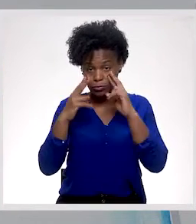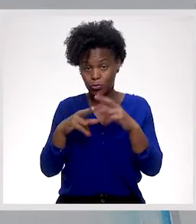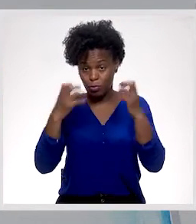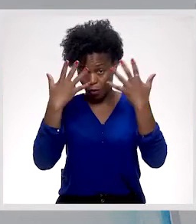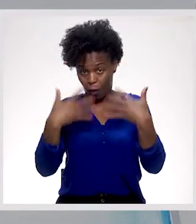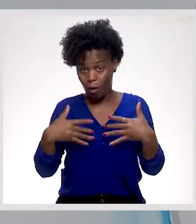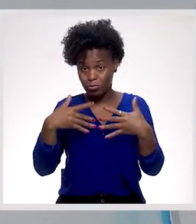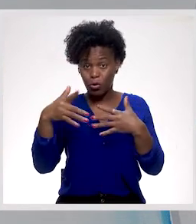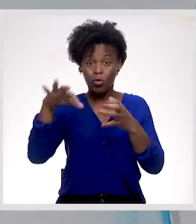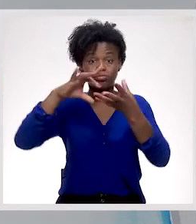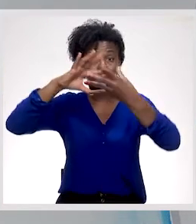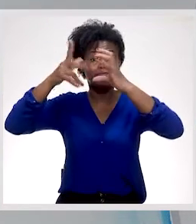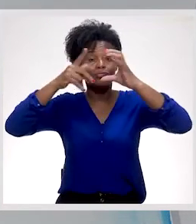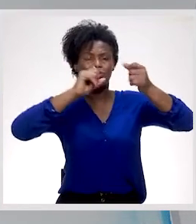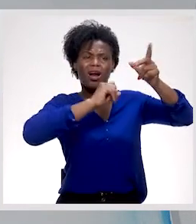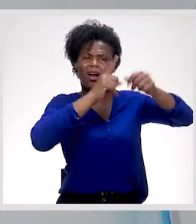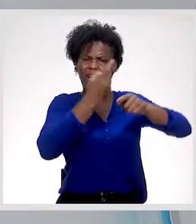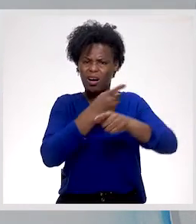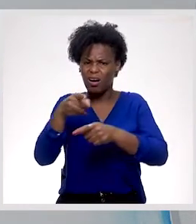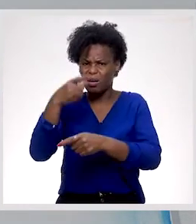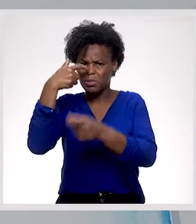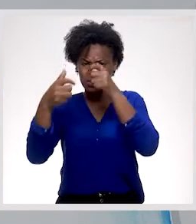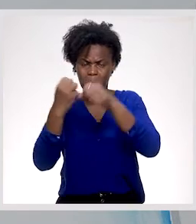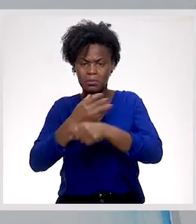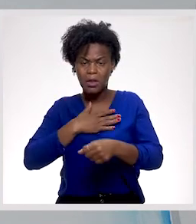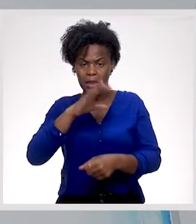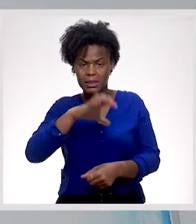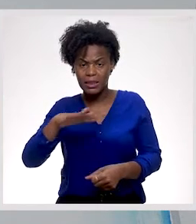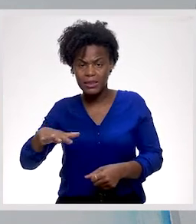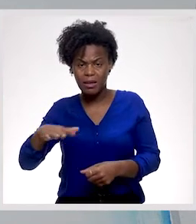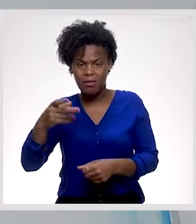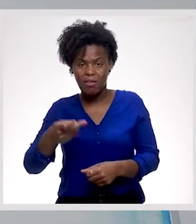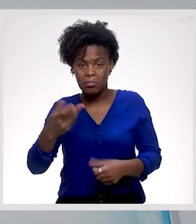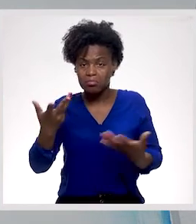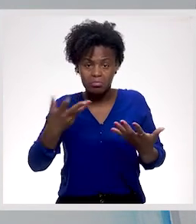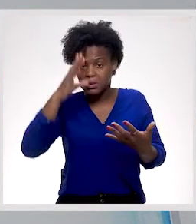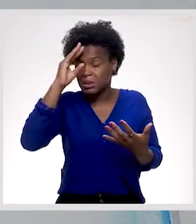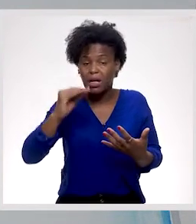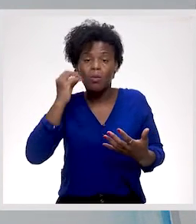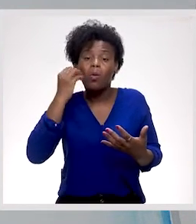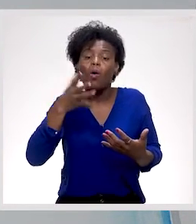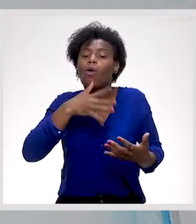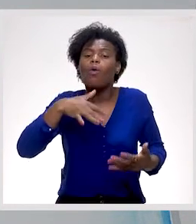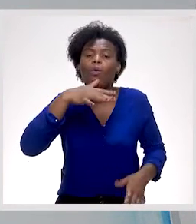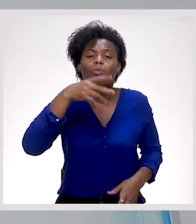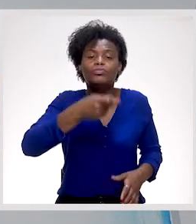os cientistas ficaram meio que sem saber aonde